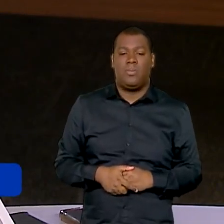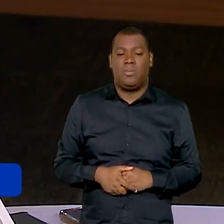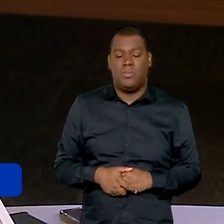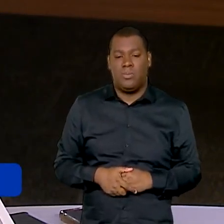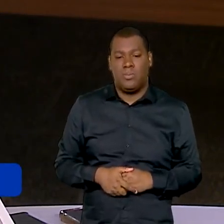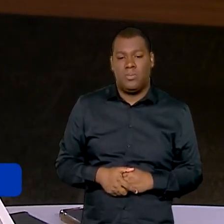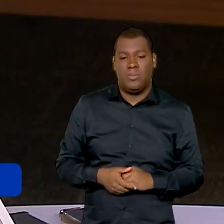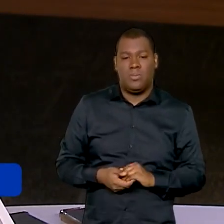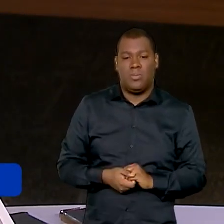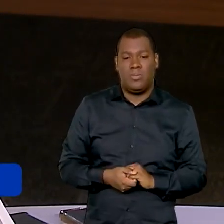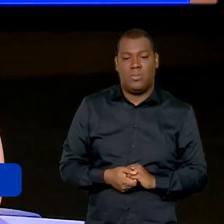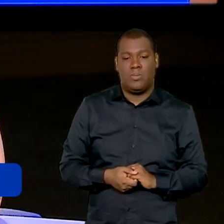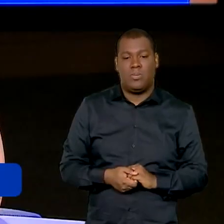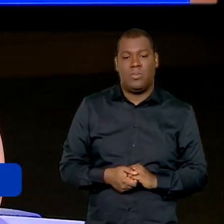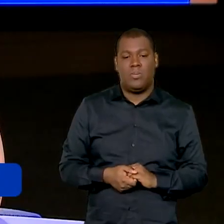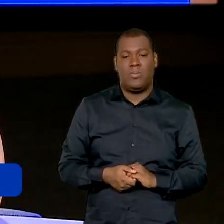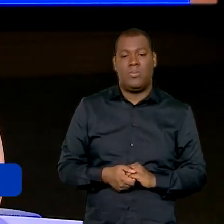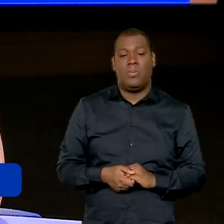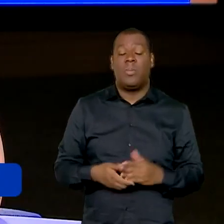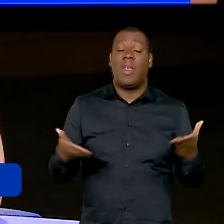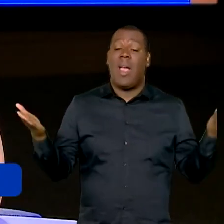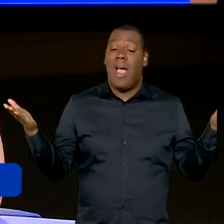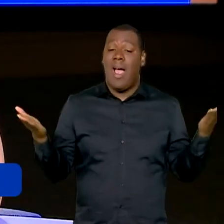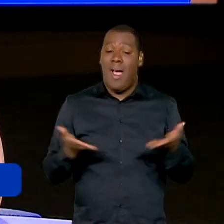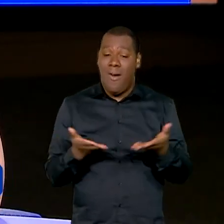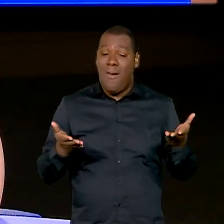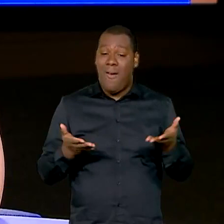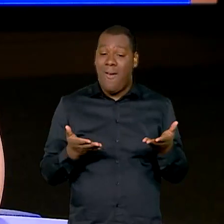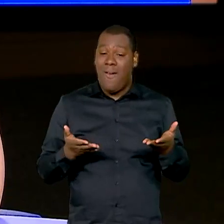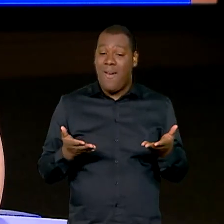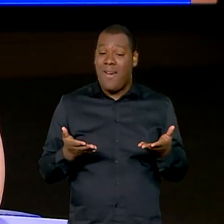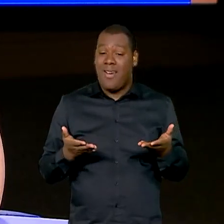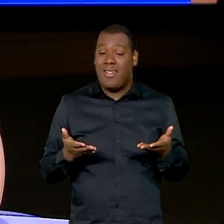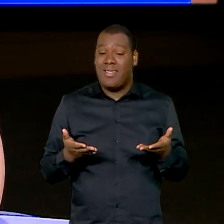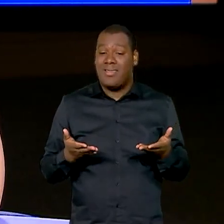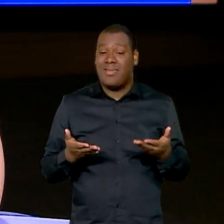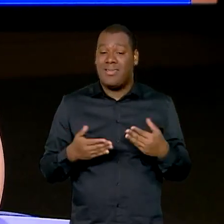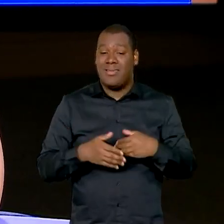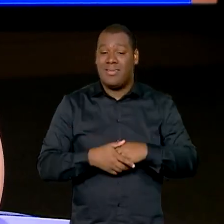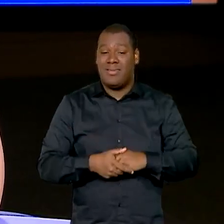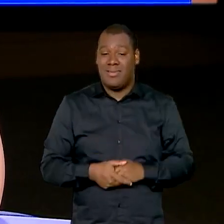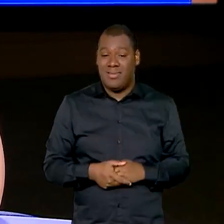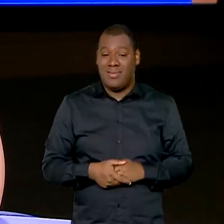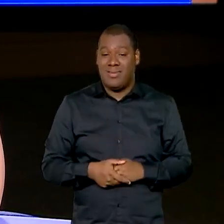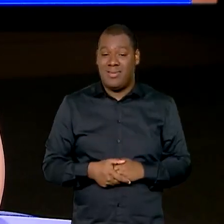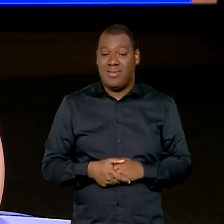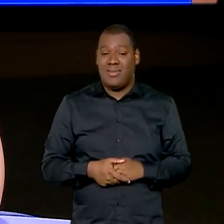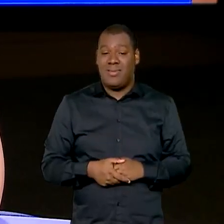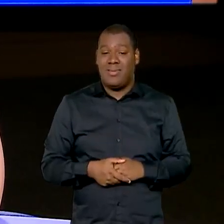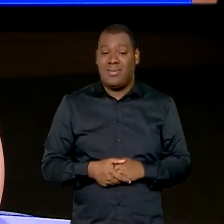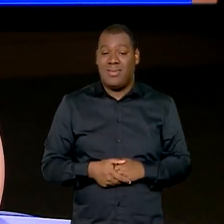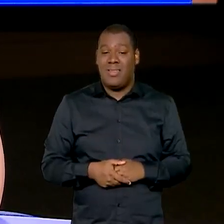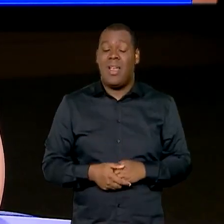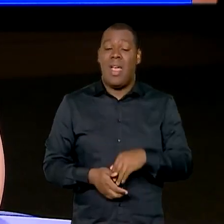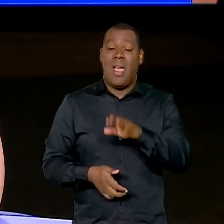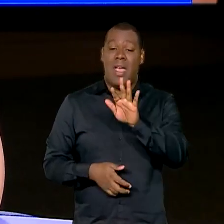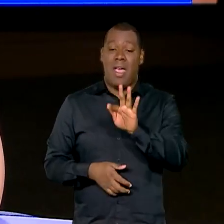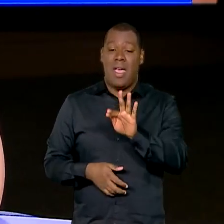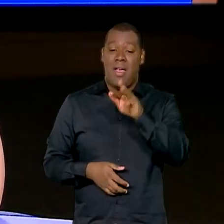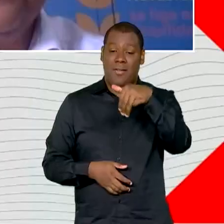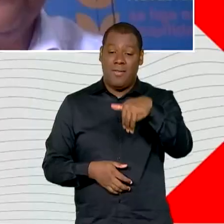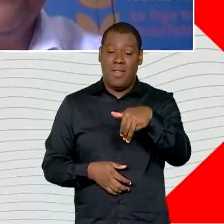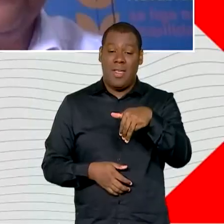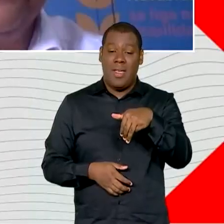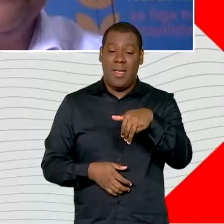começar. Do Rio de Janeiro, vamos pegar a ponte aérea direto para a Nova Brasil FM. Quem está lá com a gente é Roberto